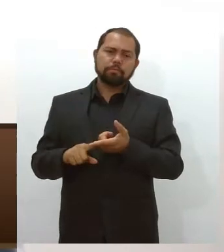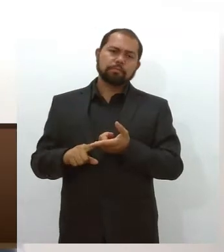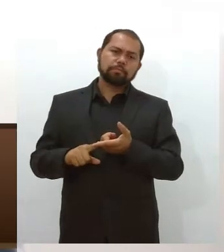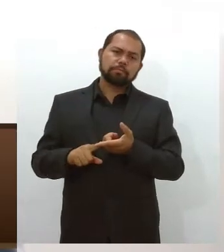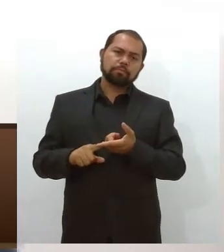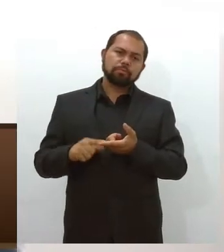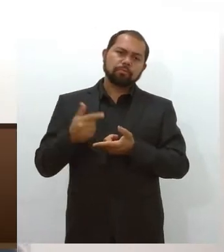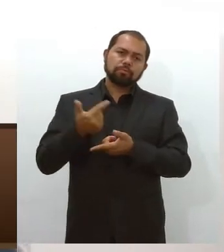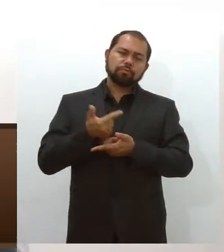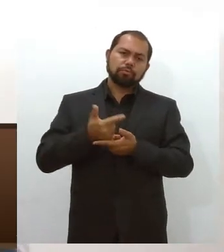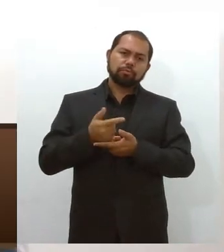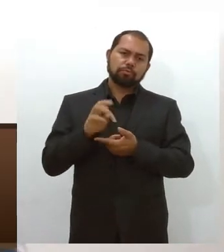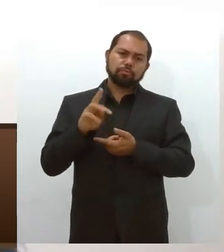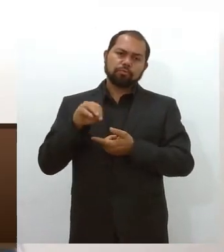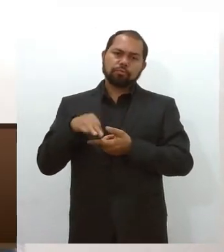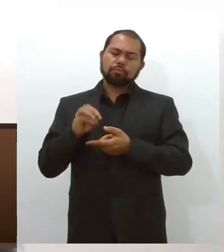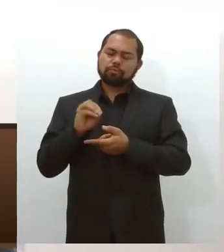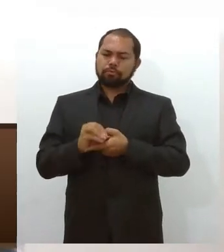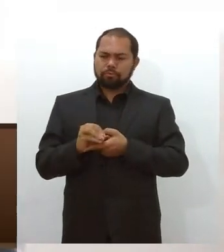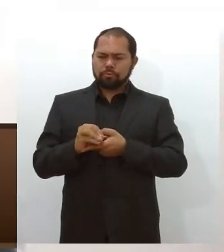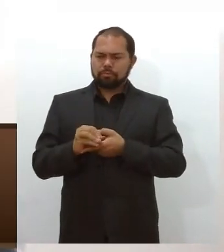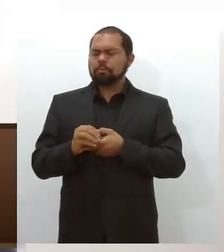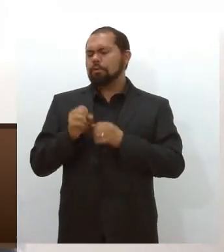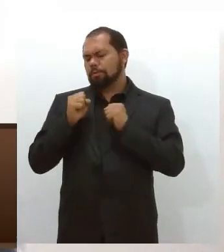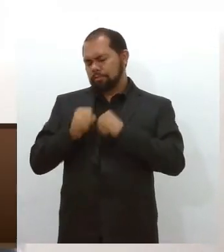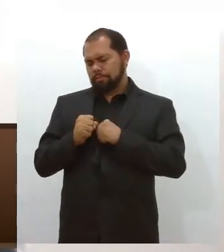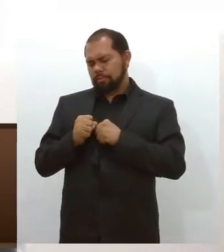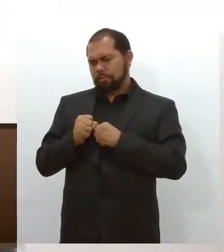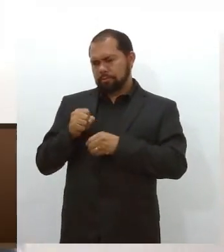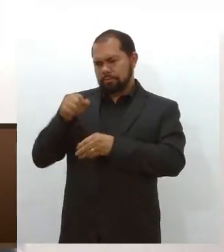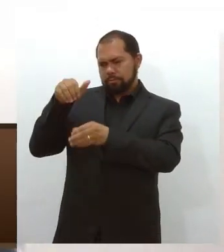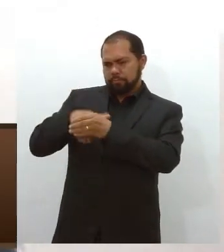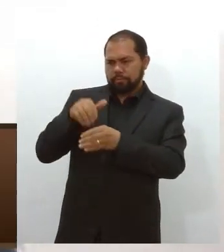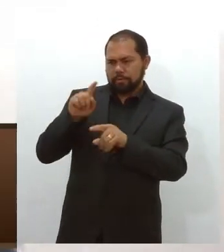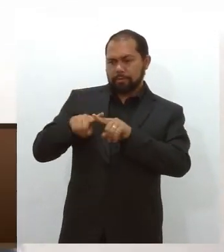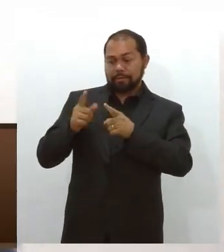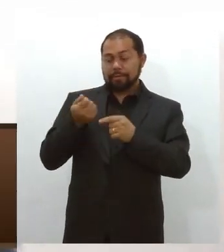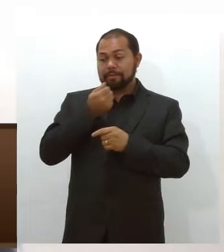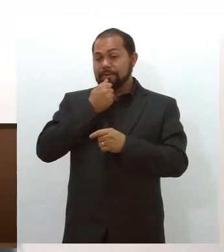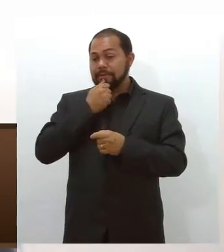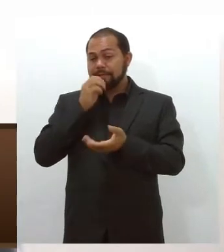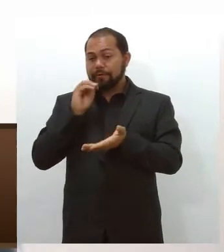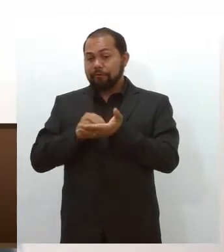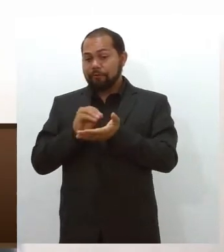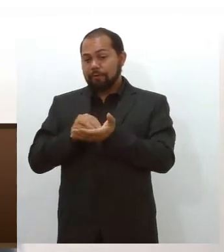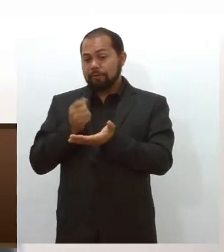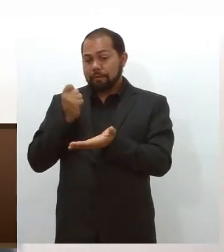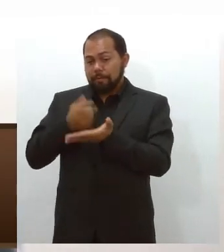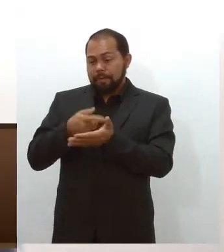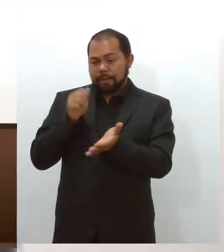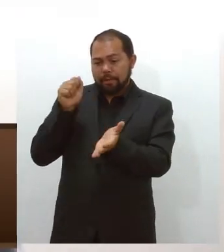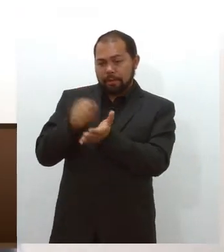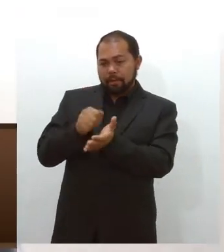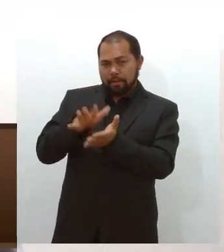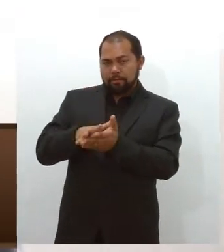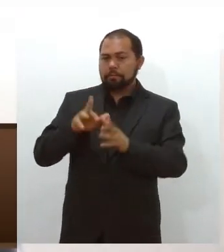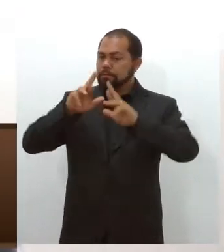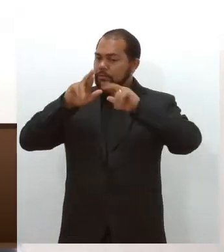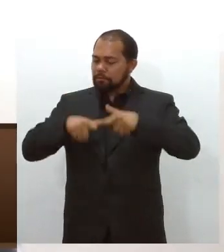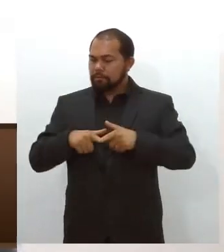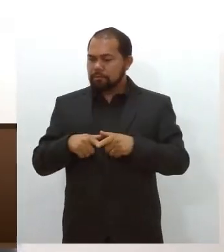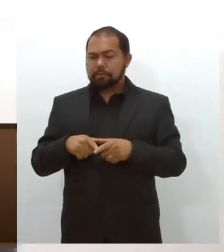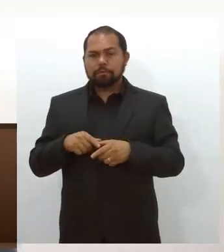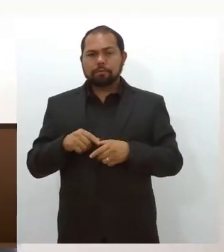ainda votar, mas está ainda com a pendência da multa. Então, é diferente daquele que deixa de